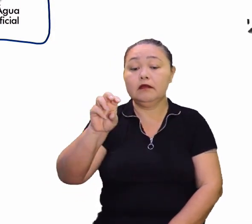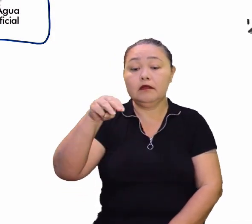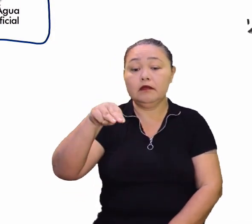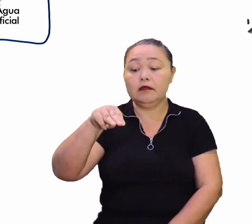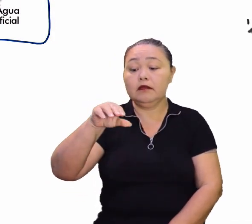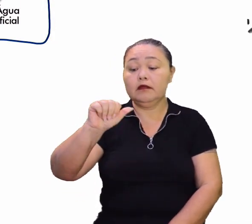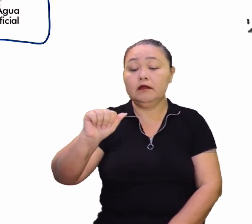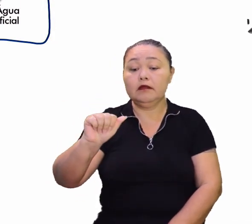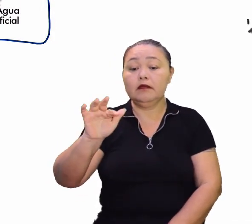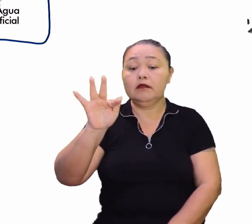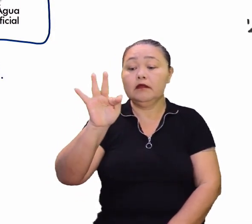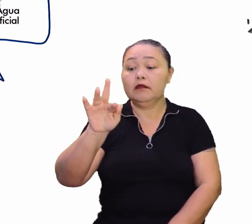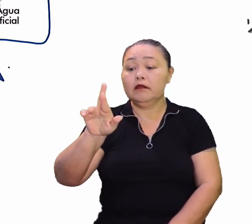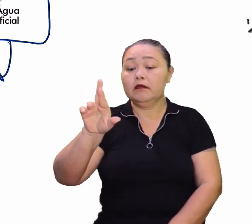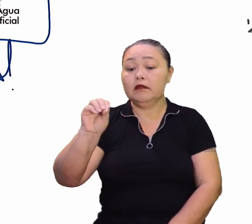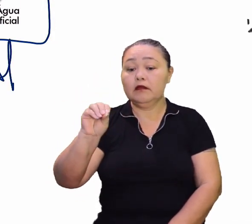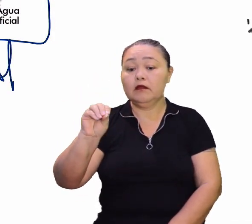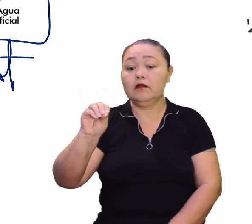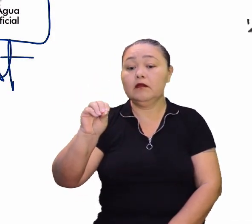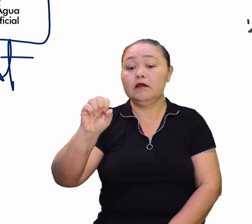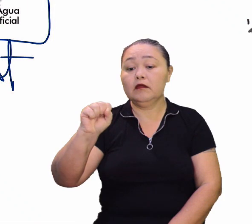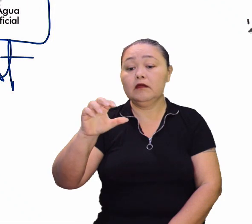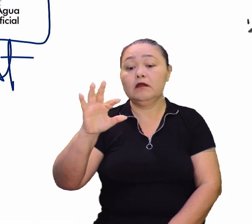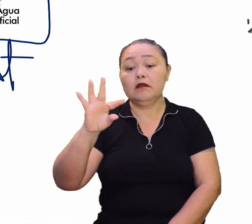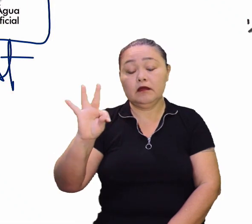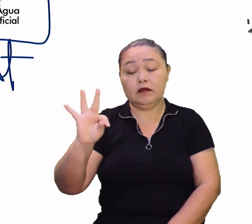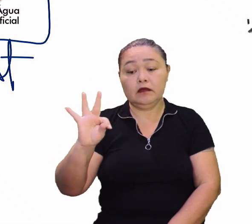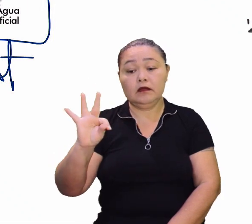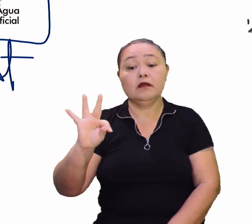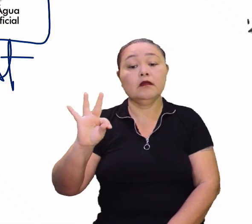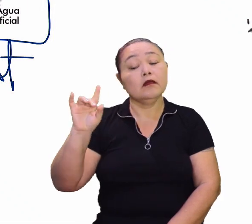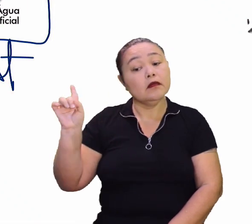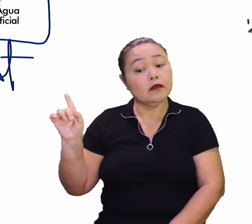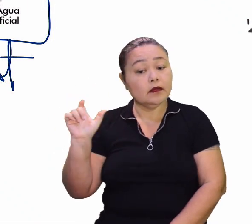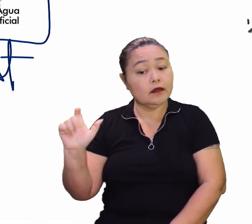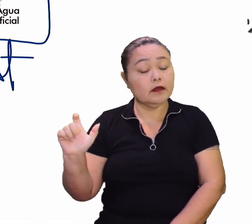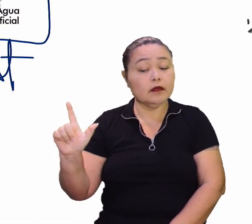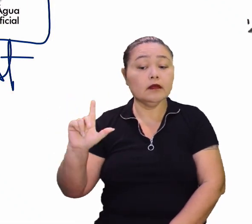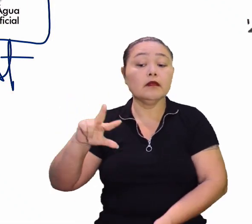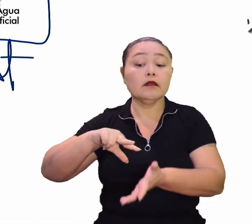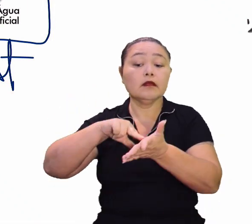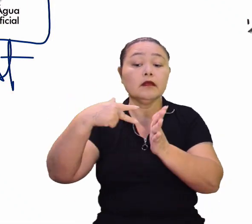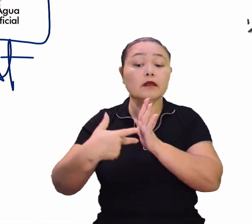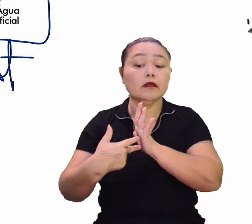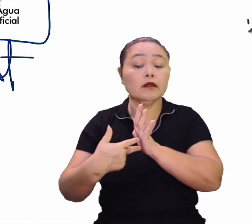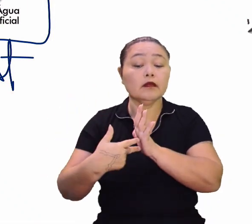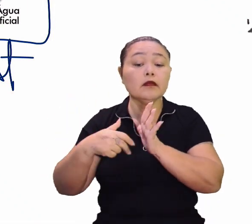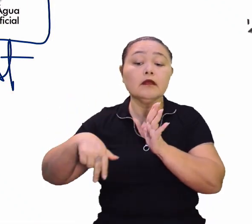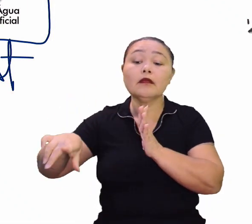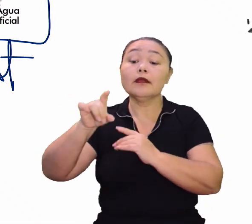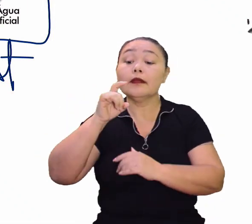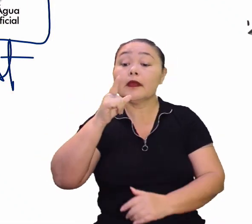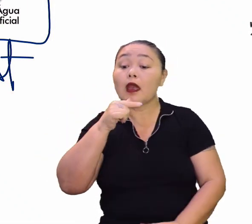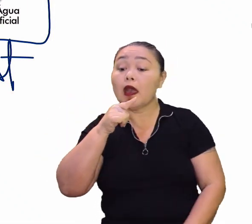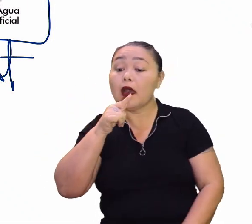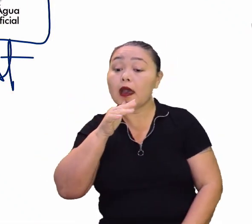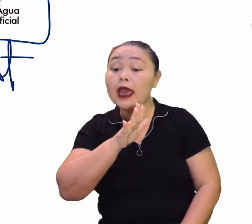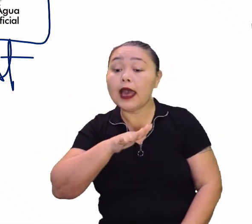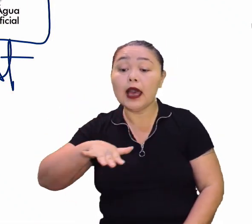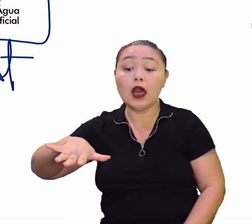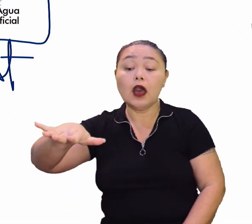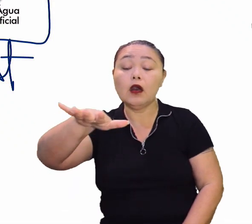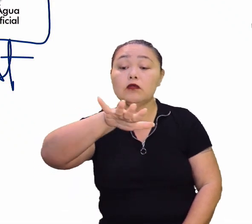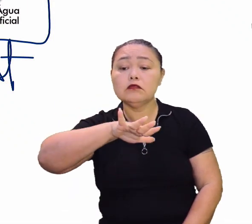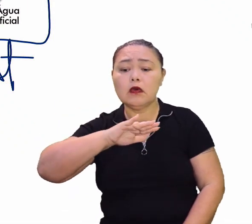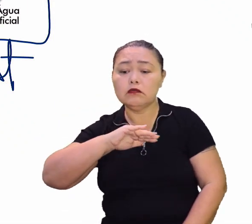-froste. Aí, justamente, permafroste. Então, o que seria isso? Essa água que está confinada